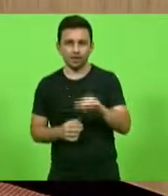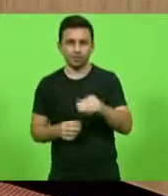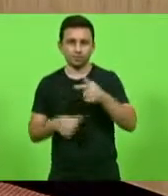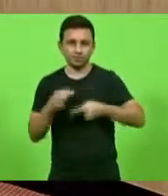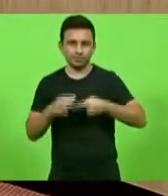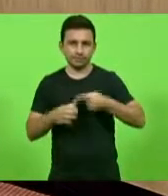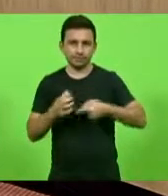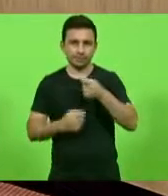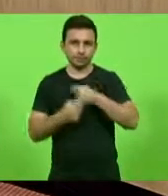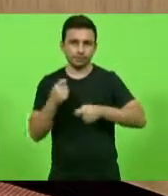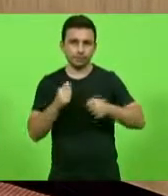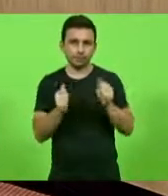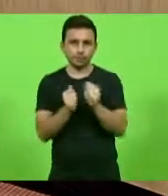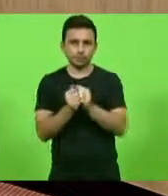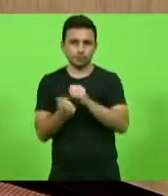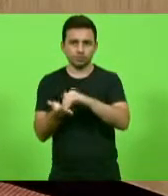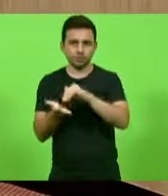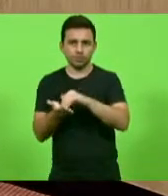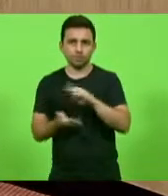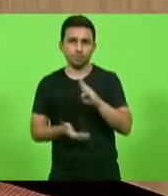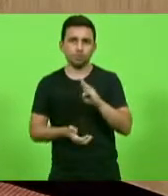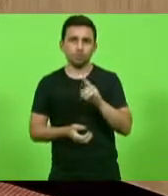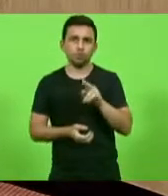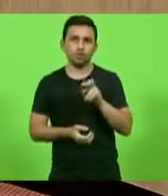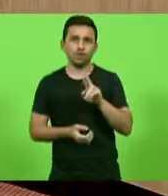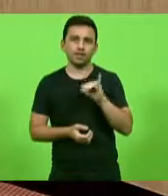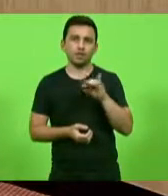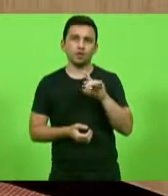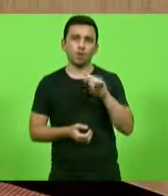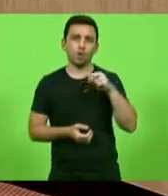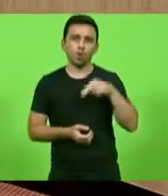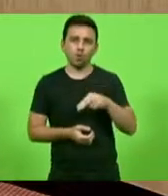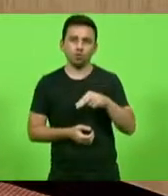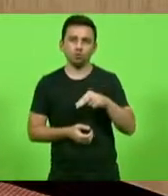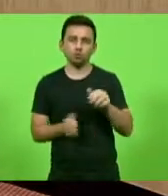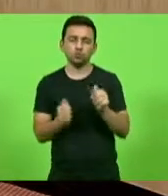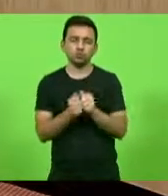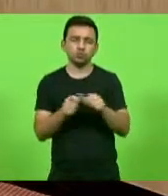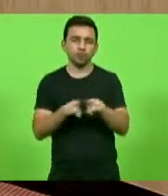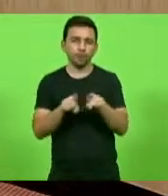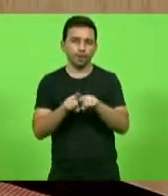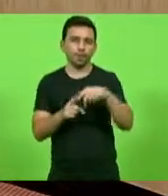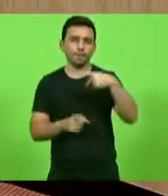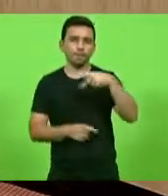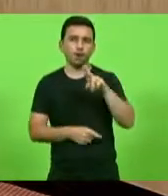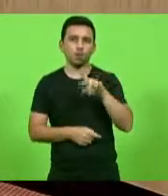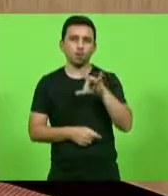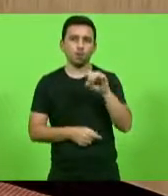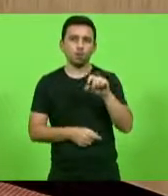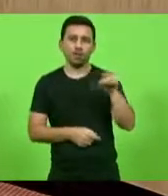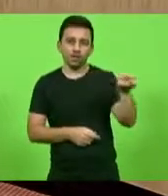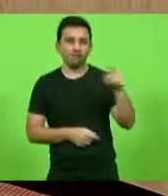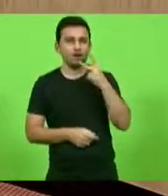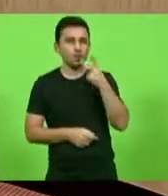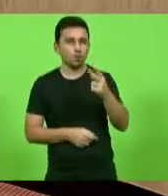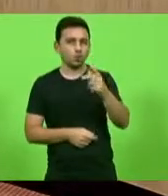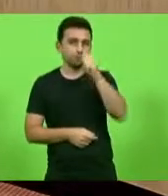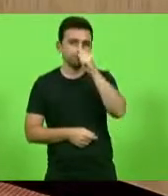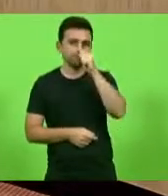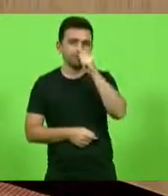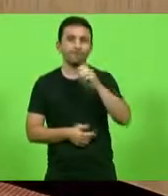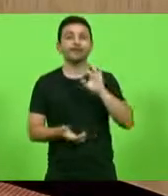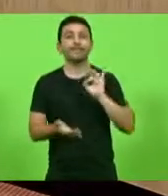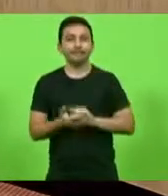o secretário Buligon e o secretário Paulo Eli, como já citado pelo deputado João Amin. E realmente